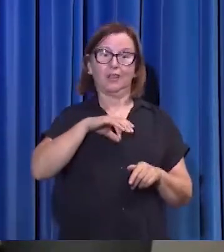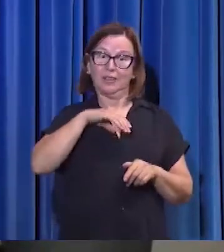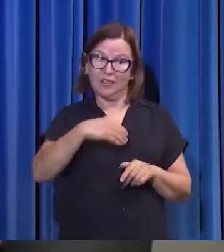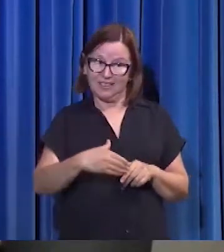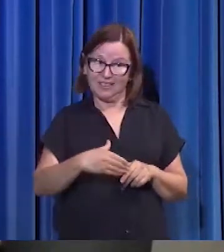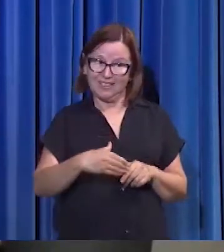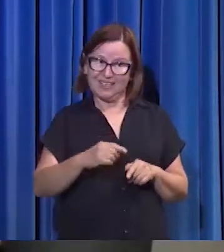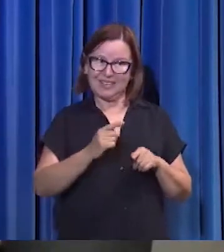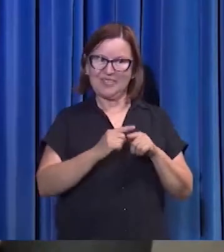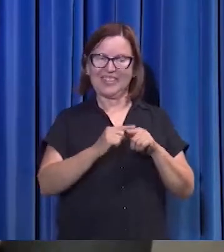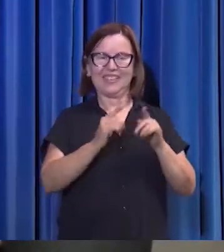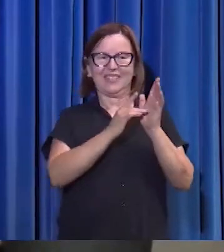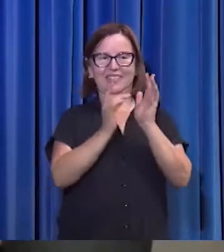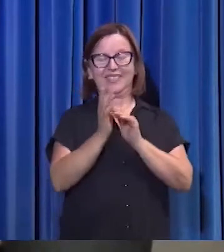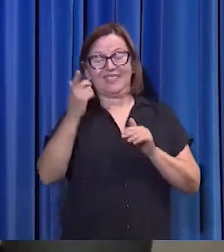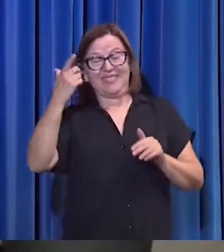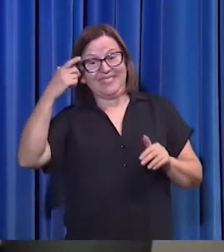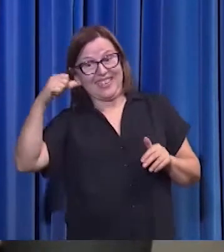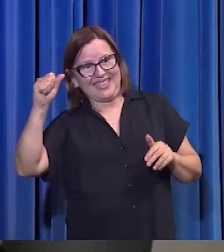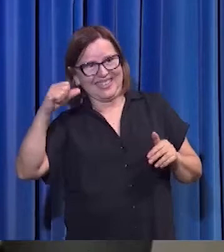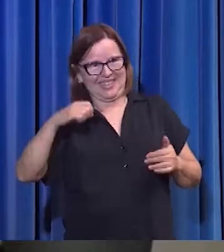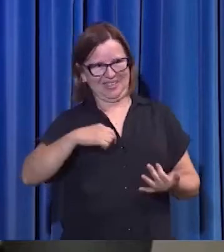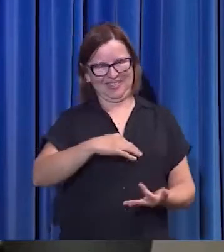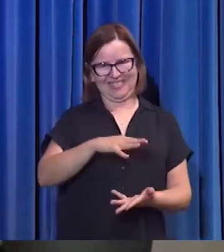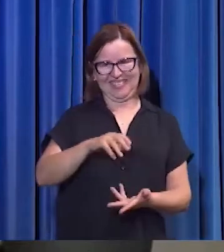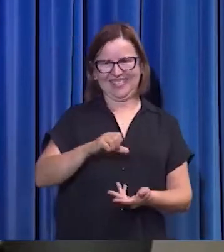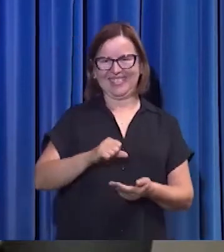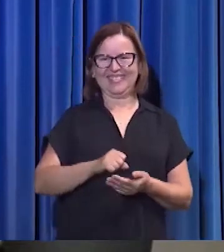eu venci o mundo.